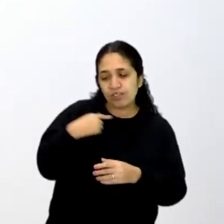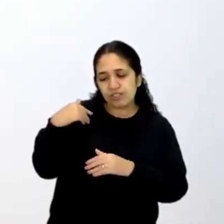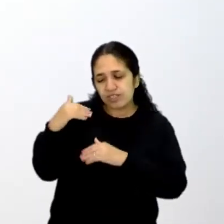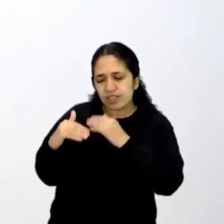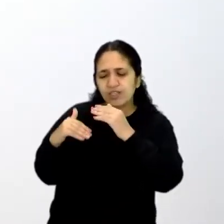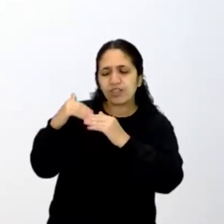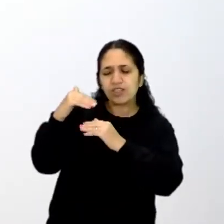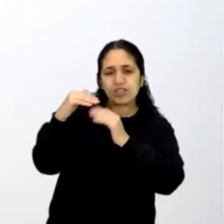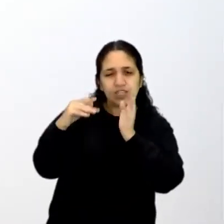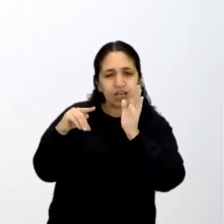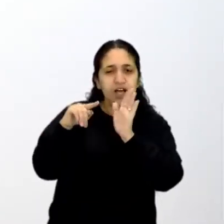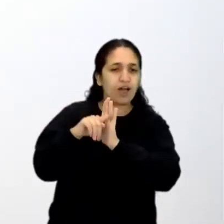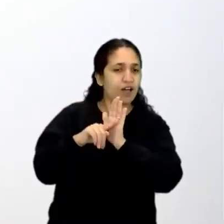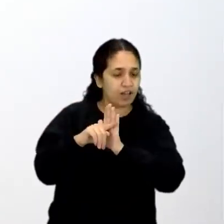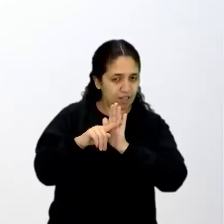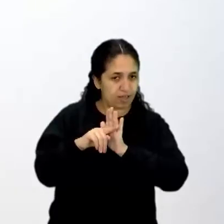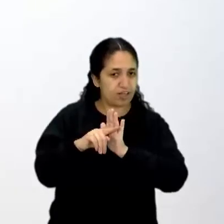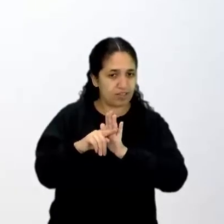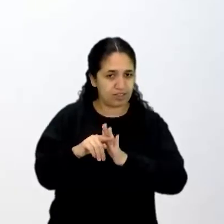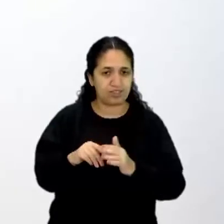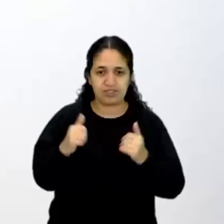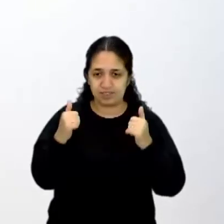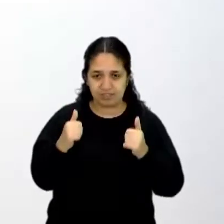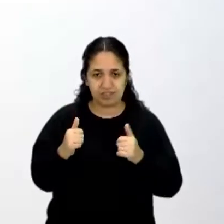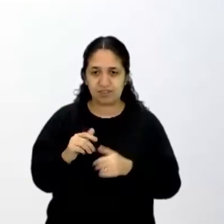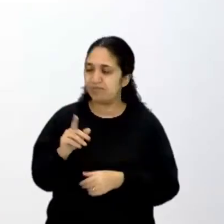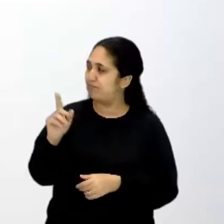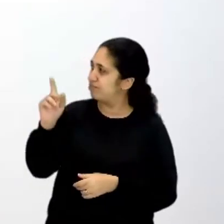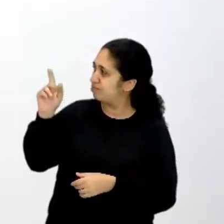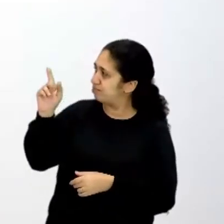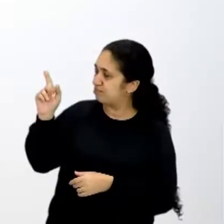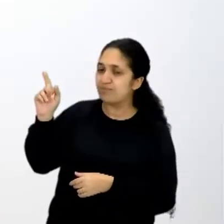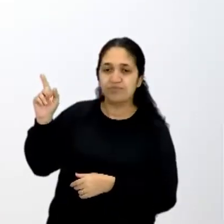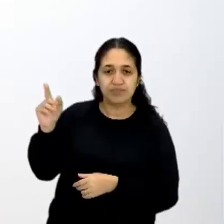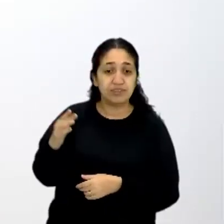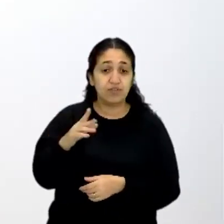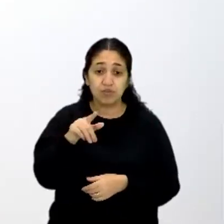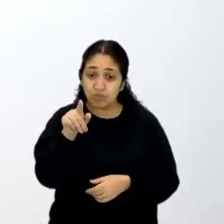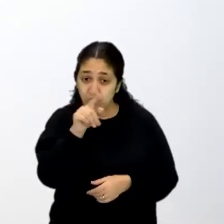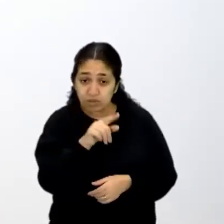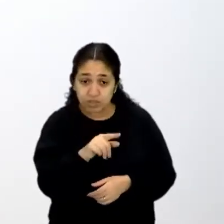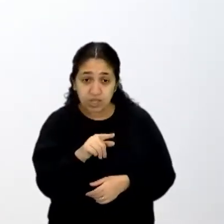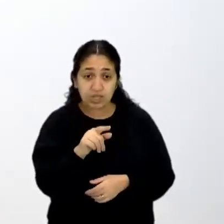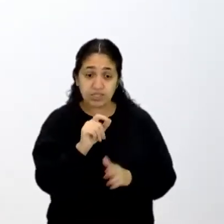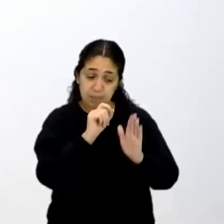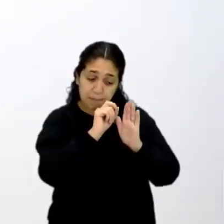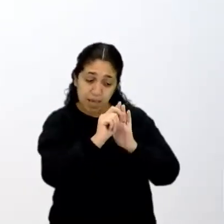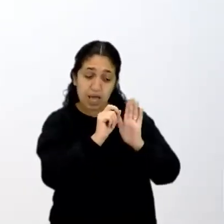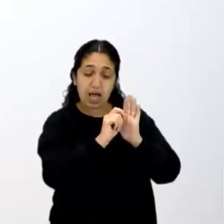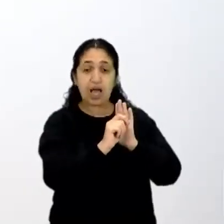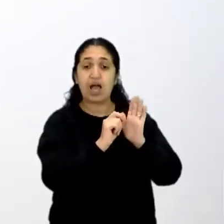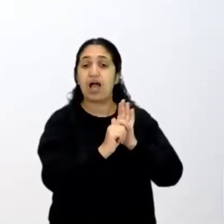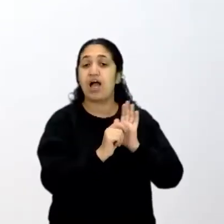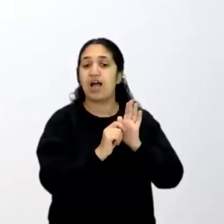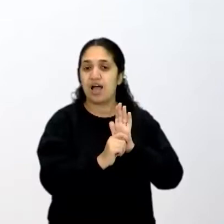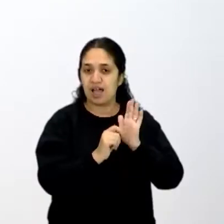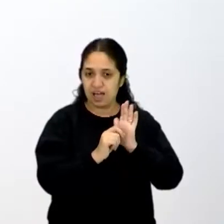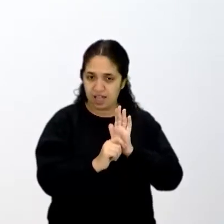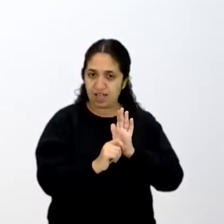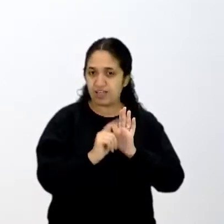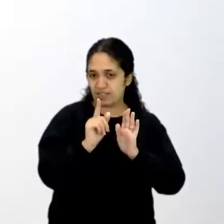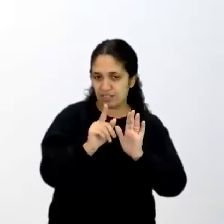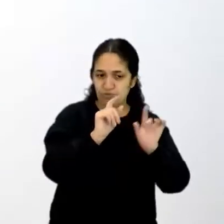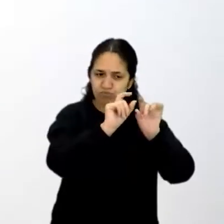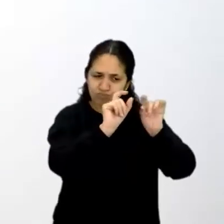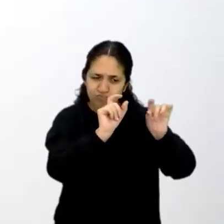nessa pesquisa, tá? Por isso que eu sempre falo para vocês fazerem o quê? Marcarem aí, irem grifando, né, os